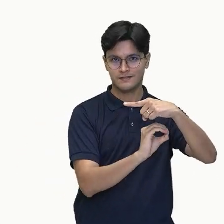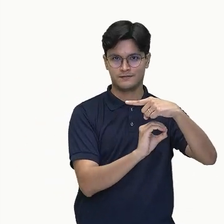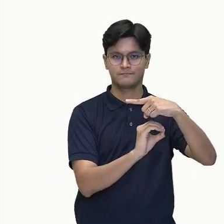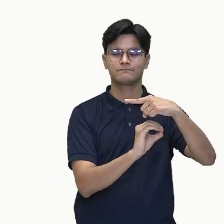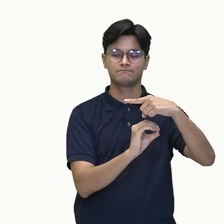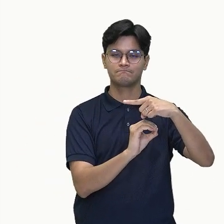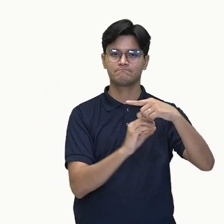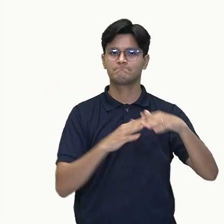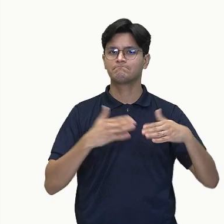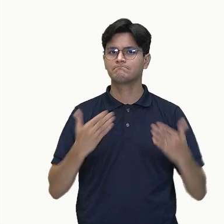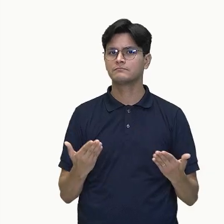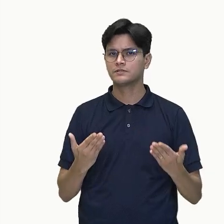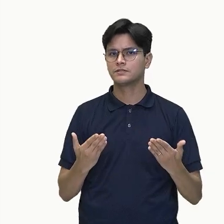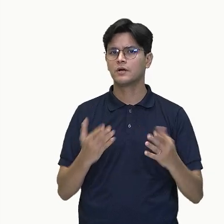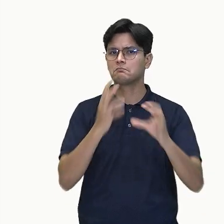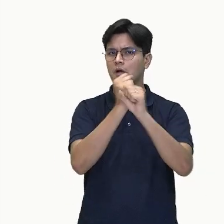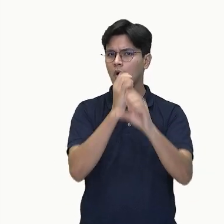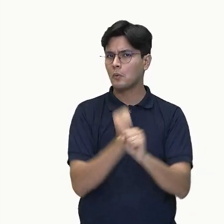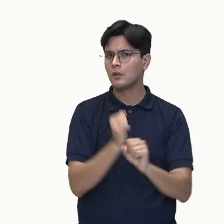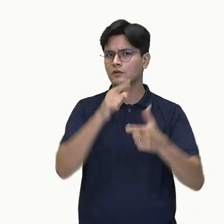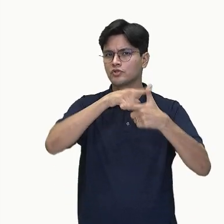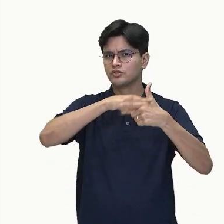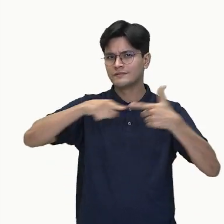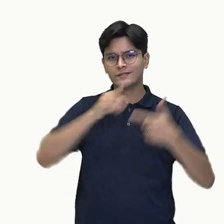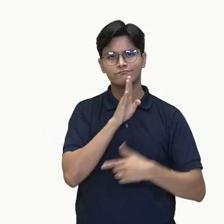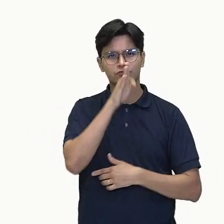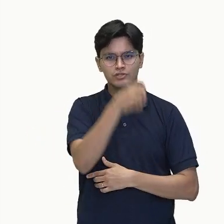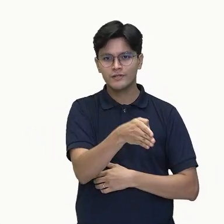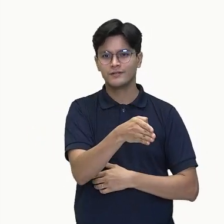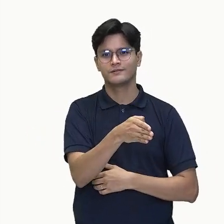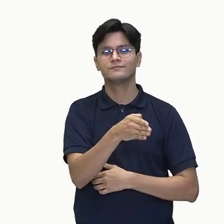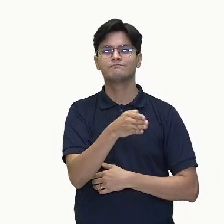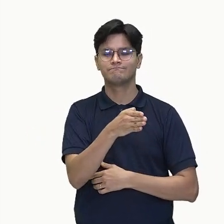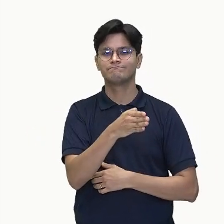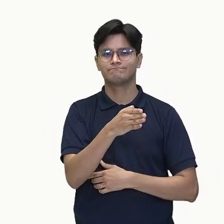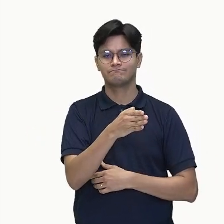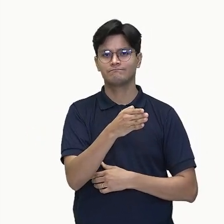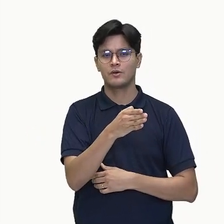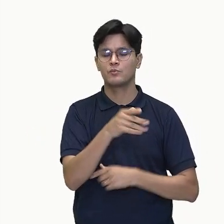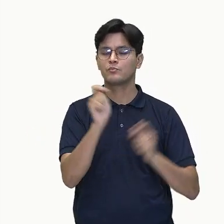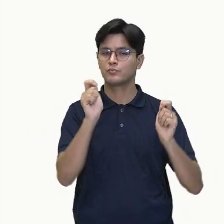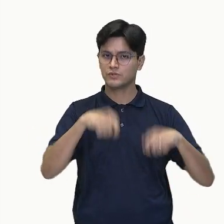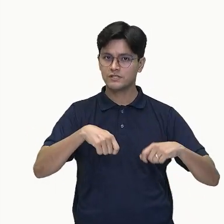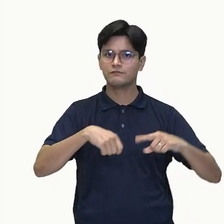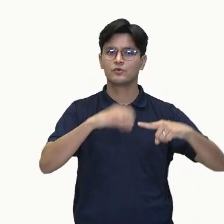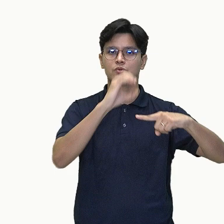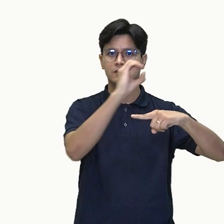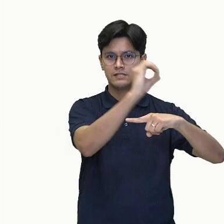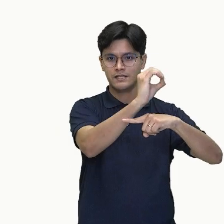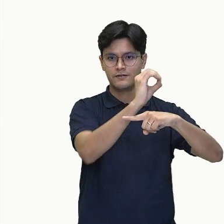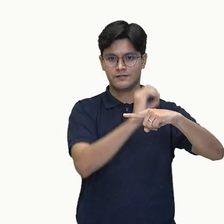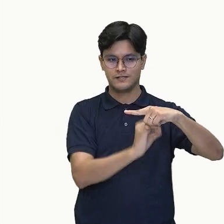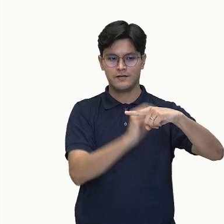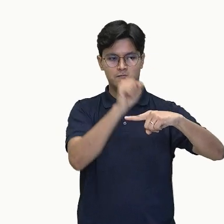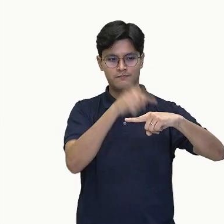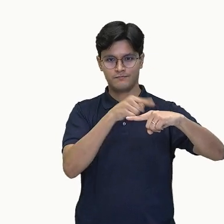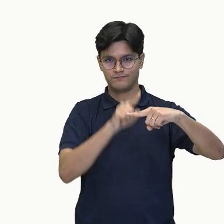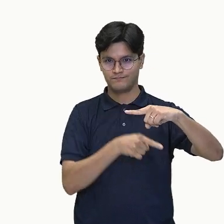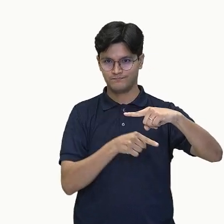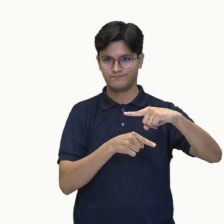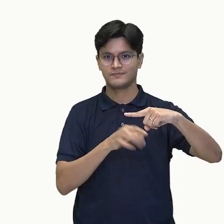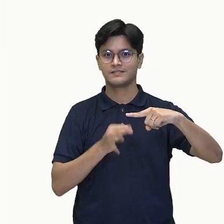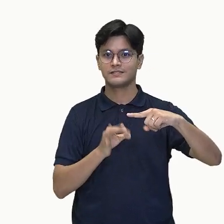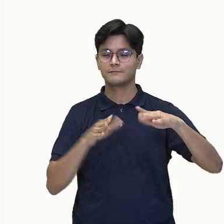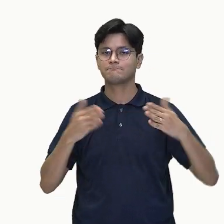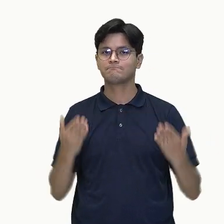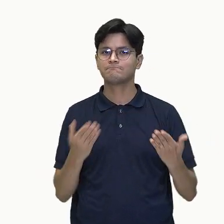nesse caso, fazendo uma divisão direta, a gente pode eliminar um zero em cima com um zero embaixo,